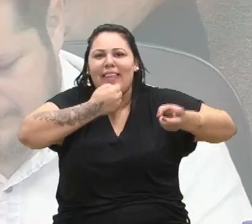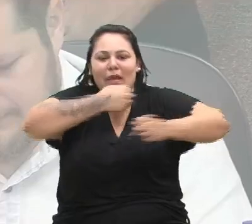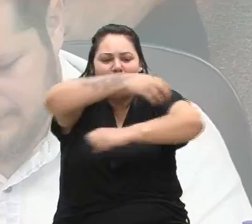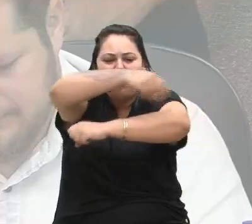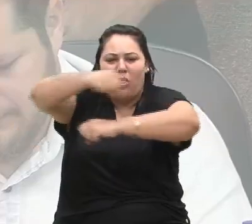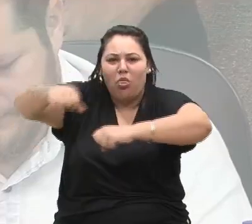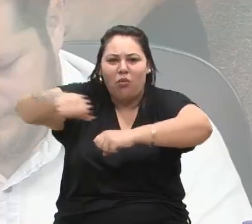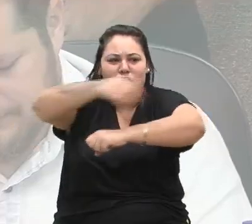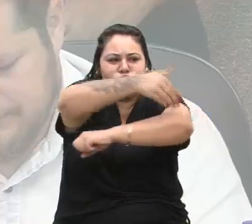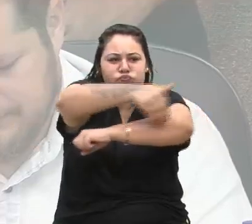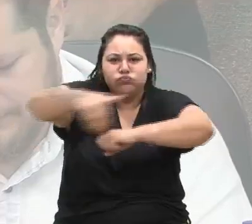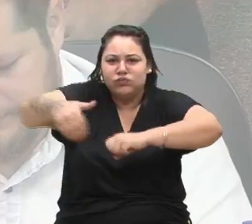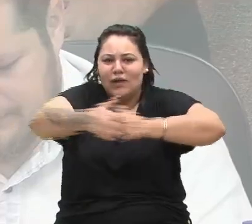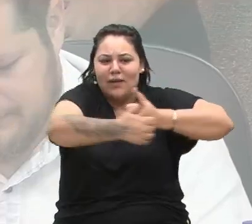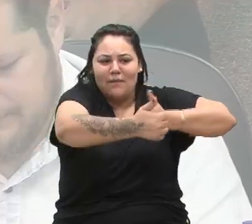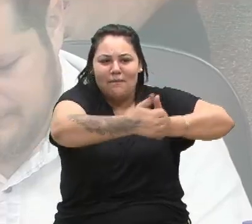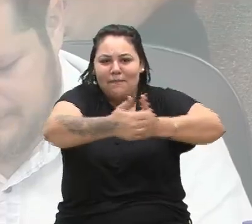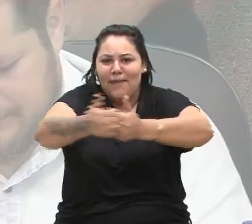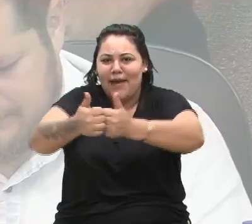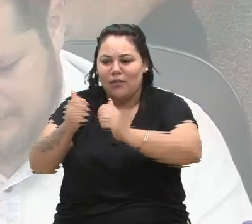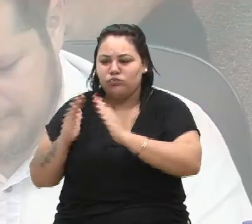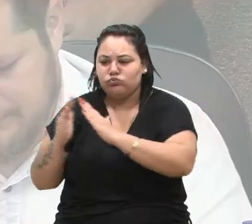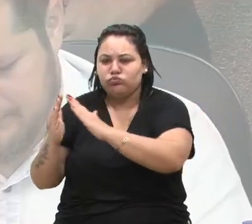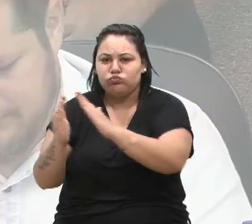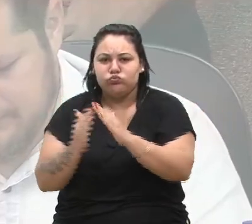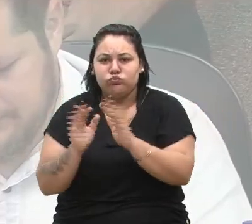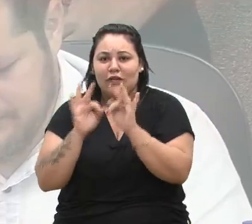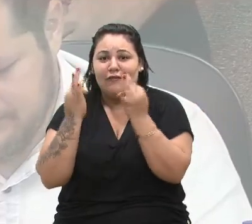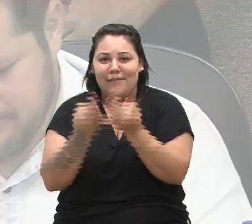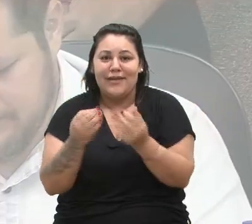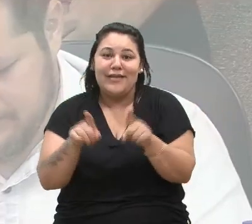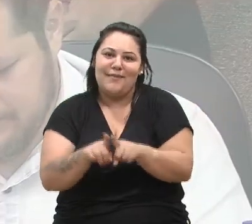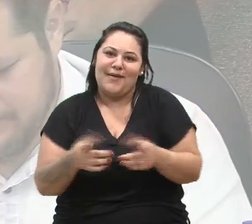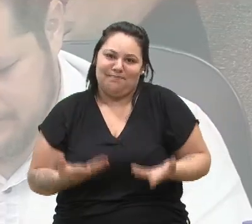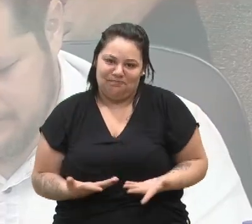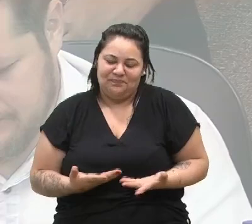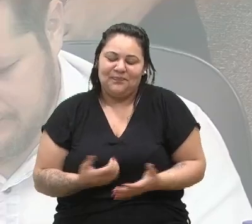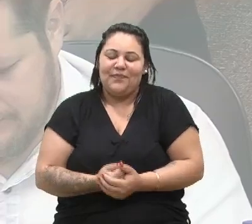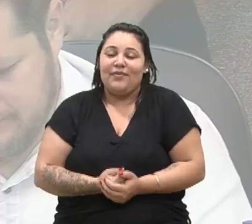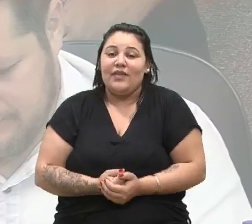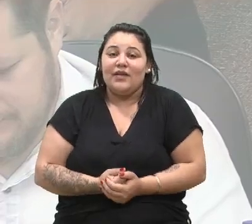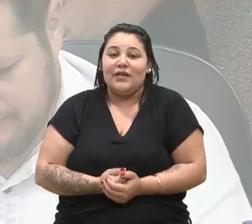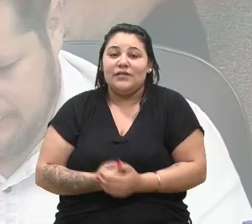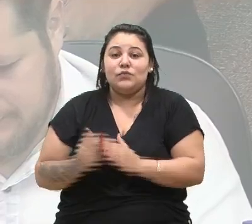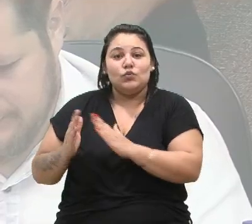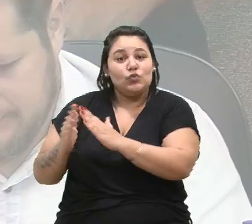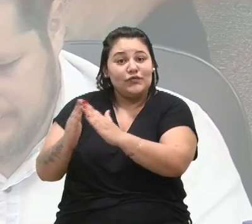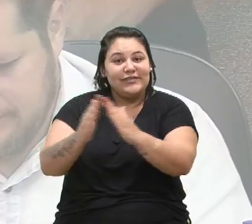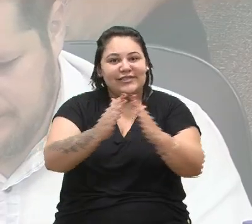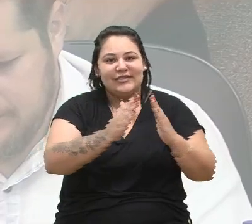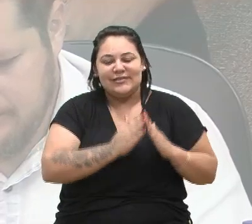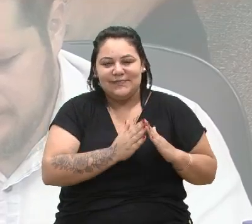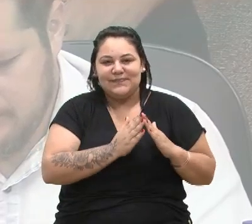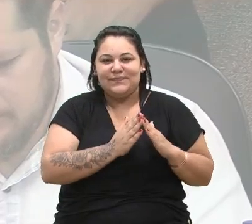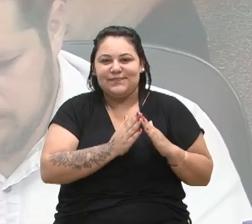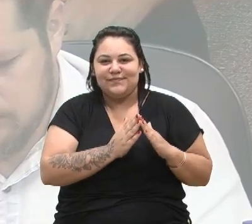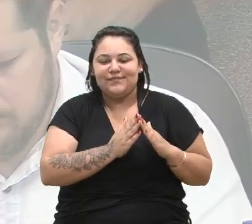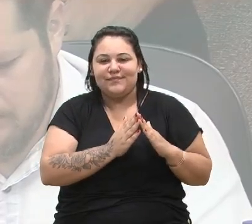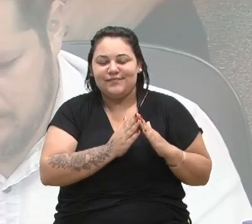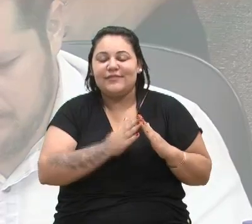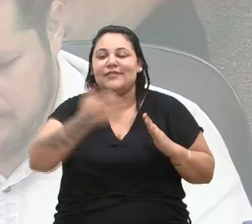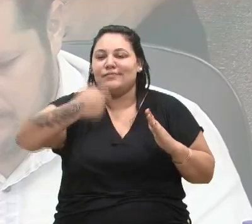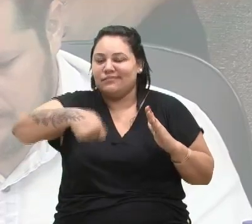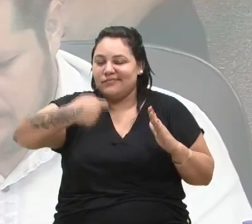da residência da família do senhor Ângelo Ferraro. Entre os moradores era unânime a necessidade